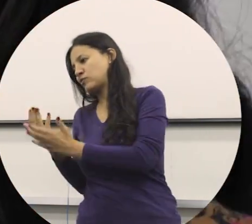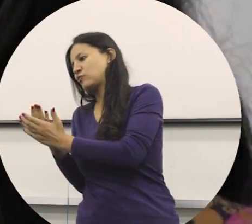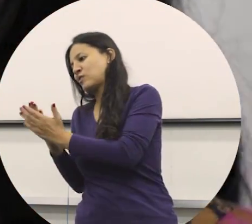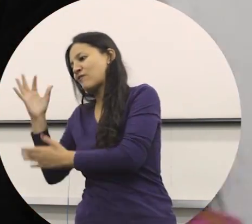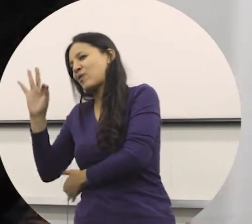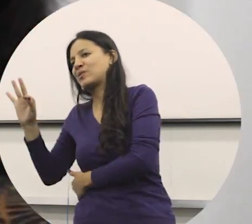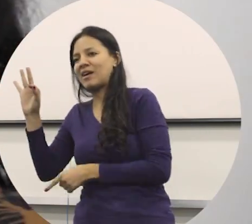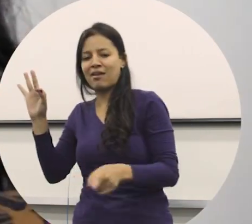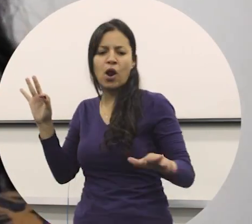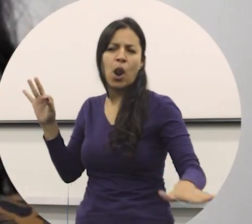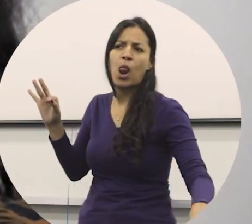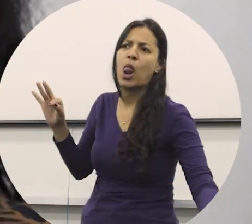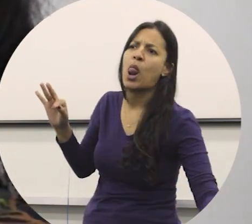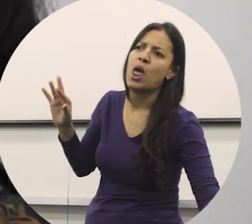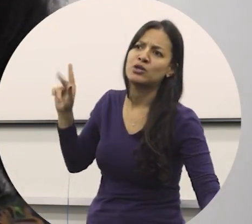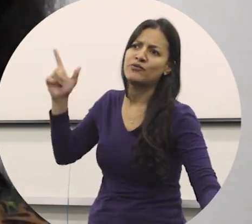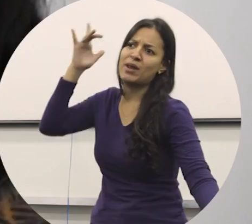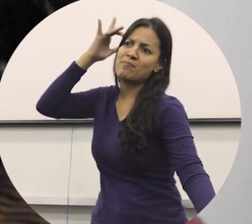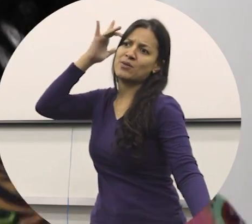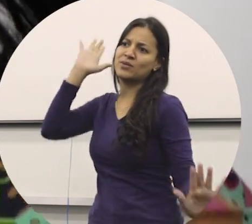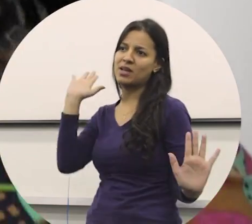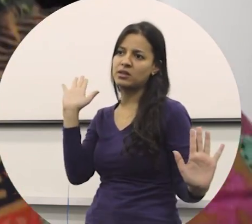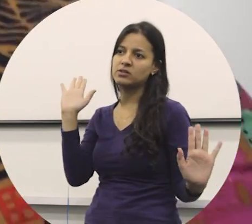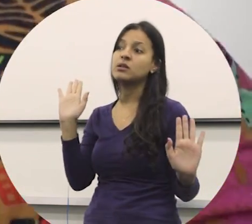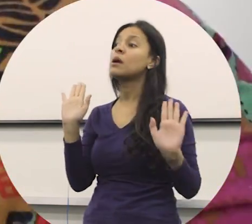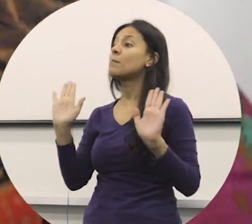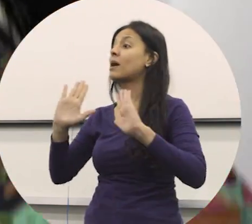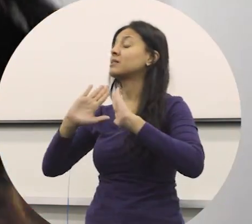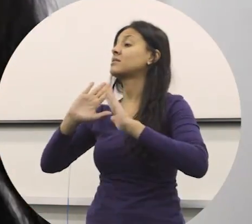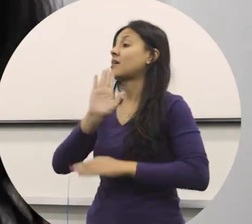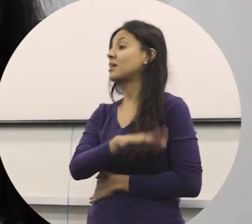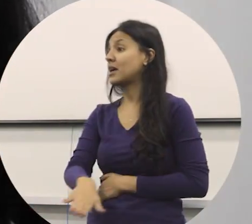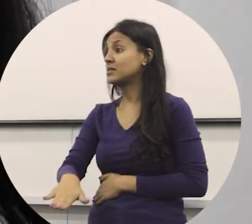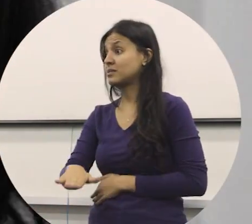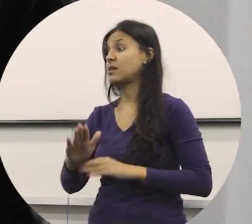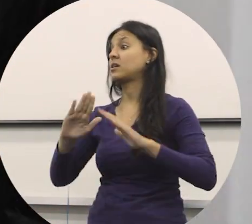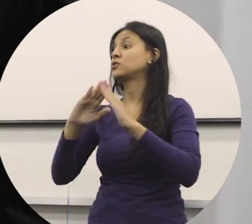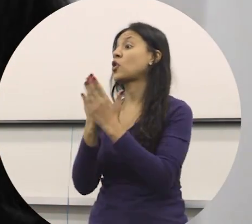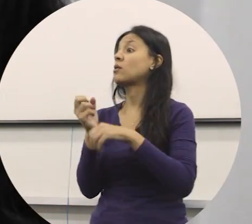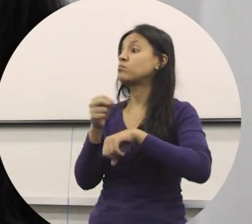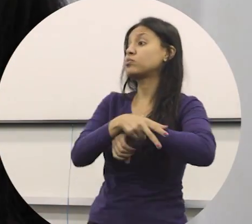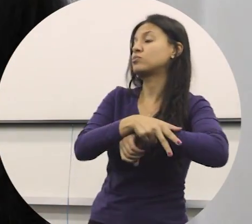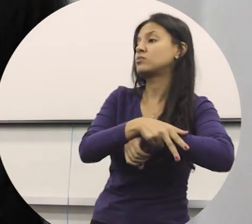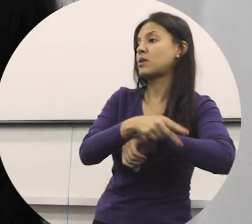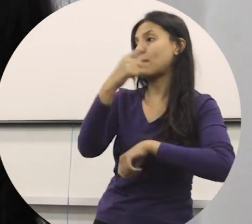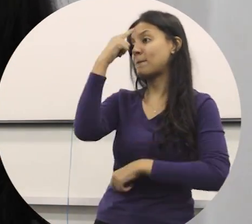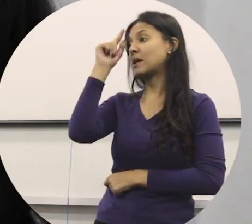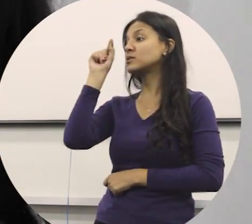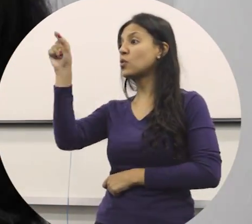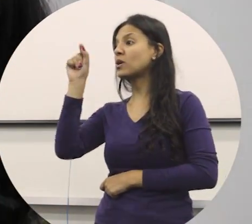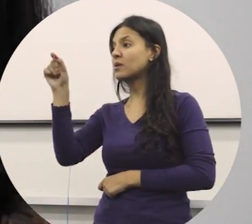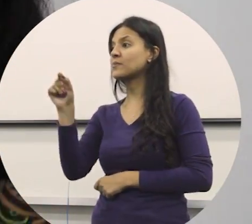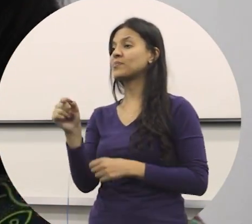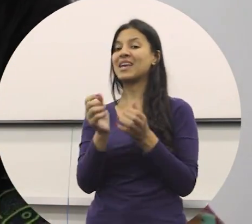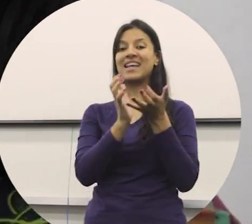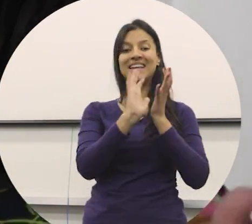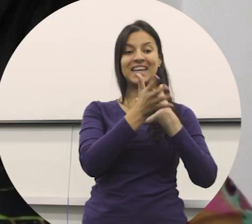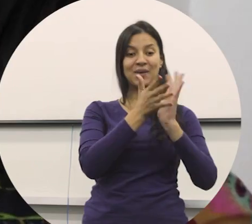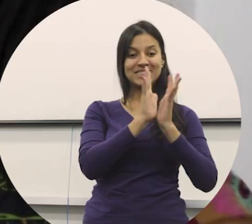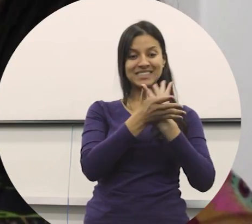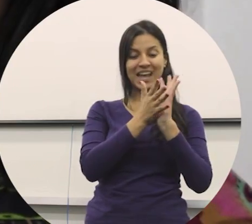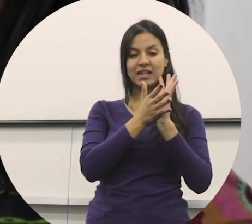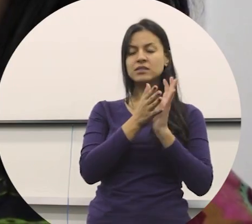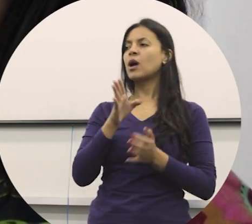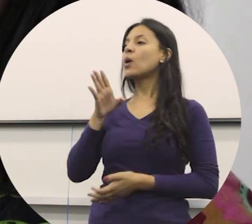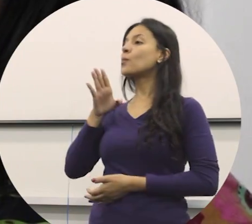exemplo. Mas as crianças, elas chegam mais ou menos achando que português seria a escrita da língua que elas